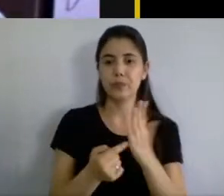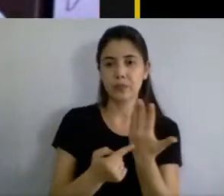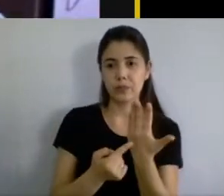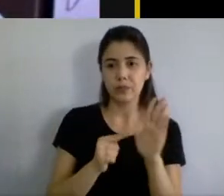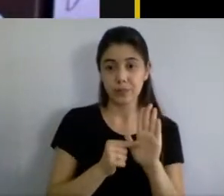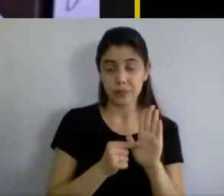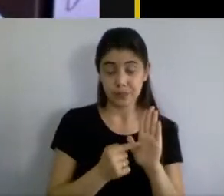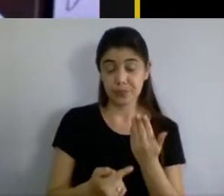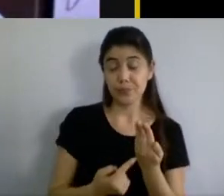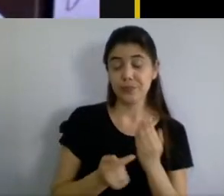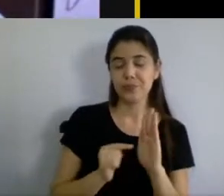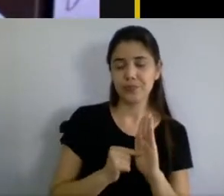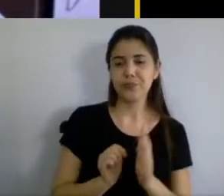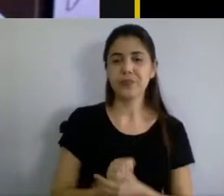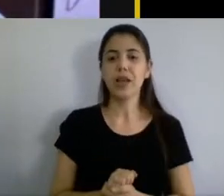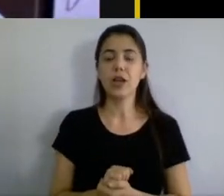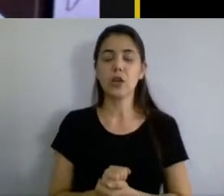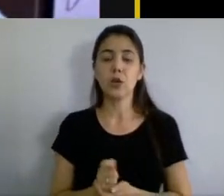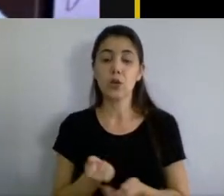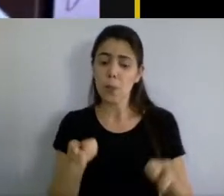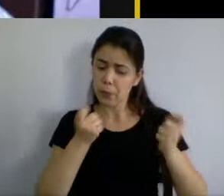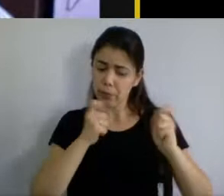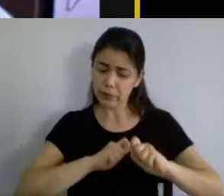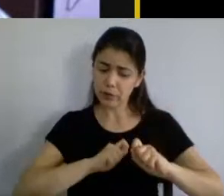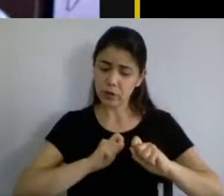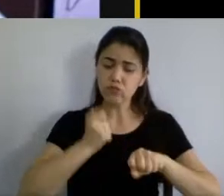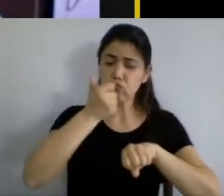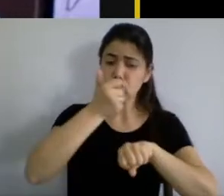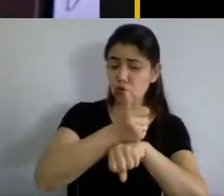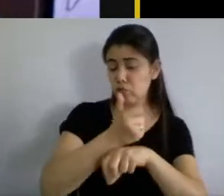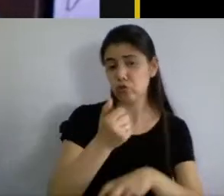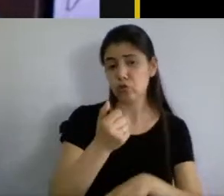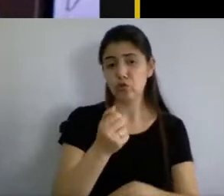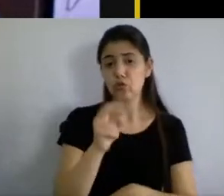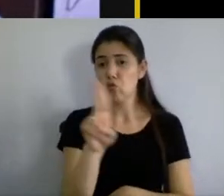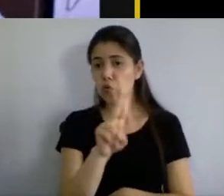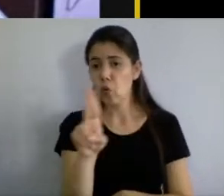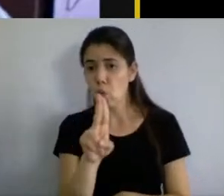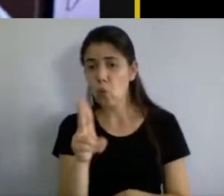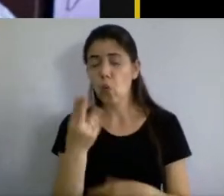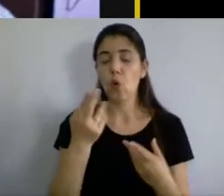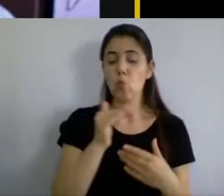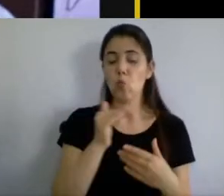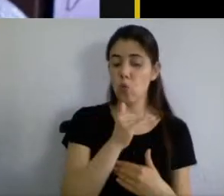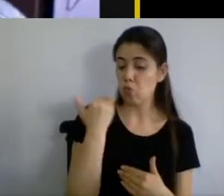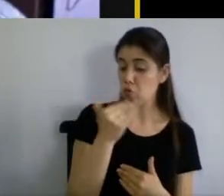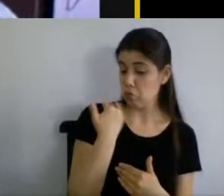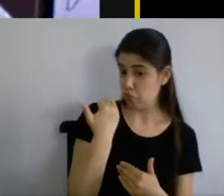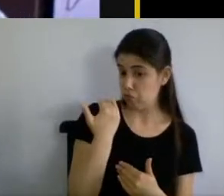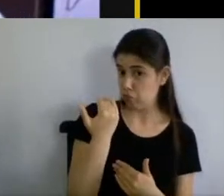que a gente substitua nomes de mortos reais por